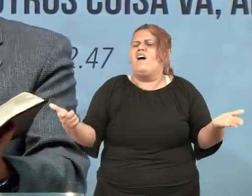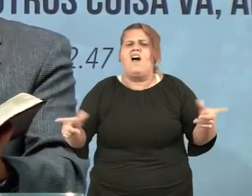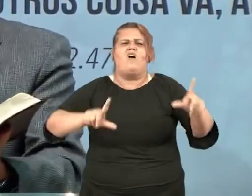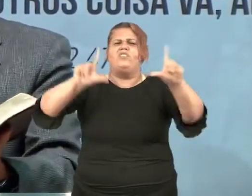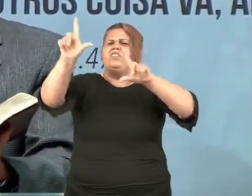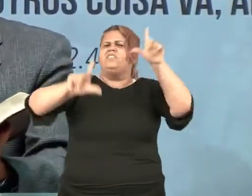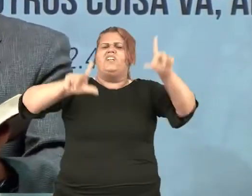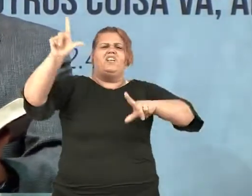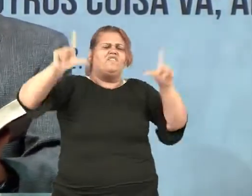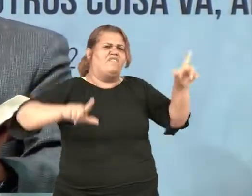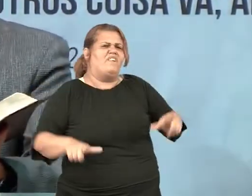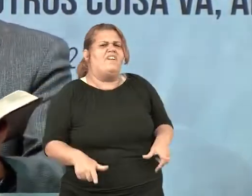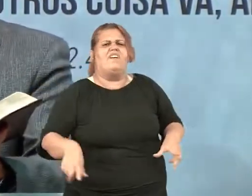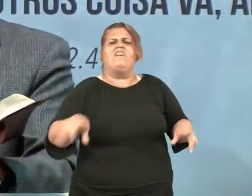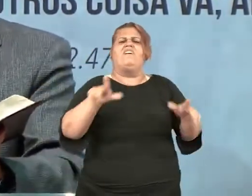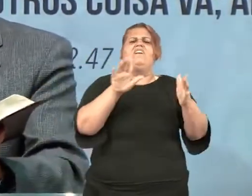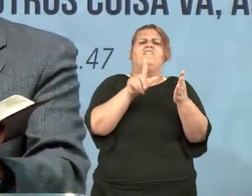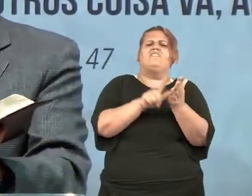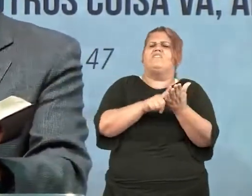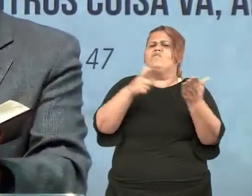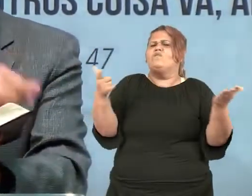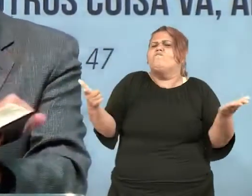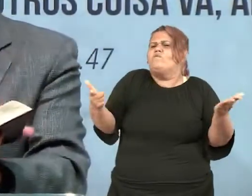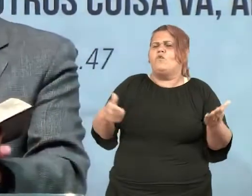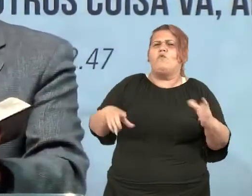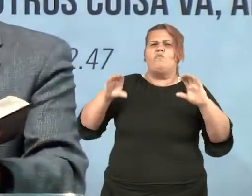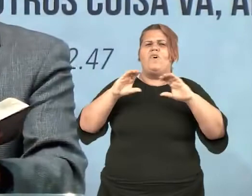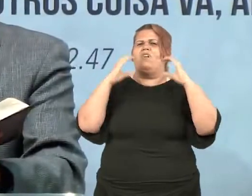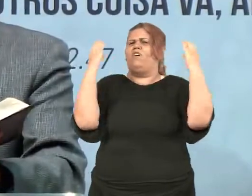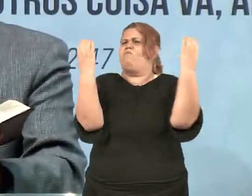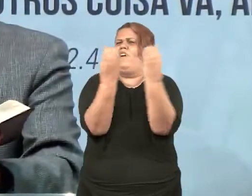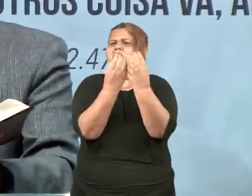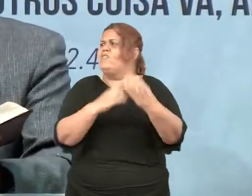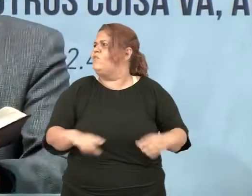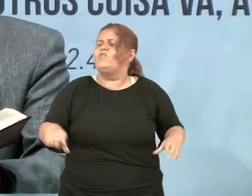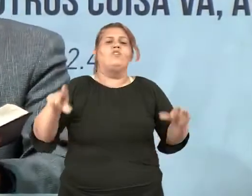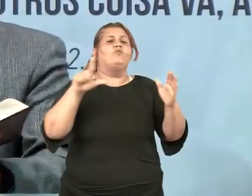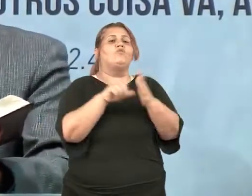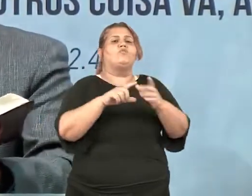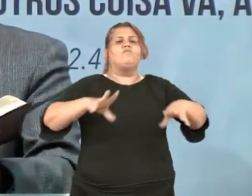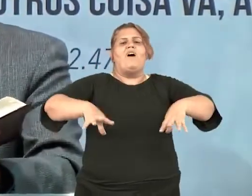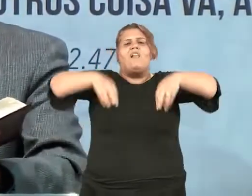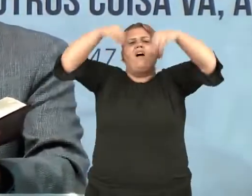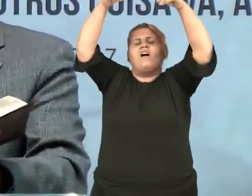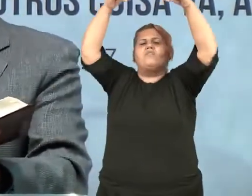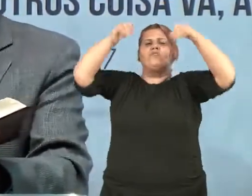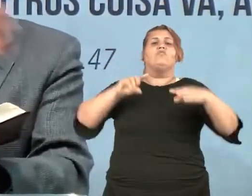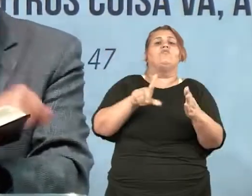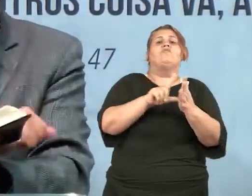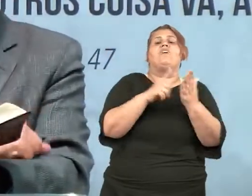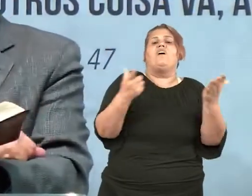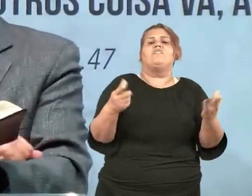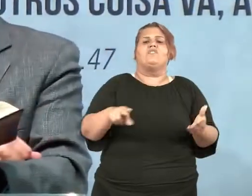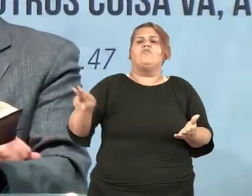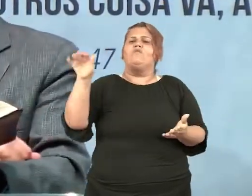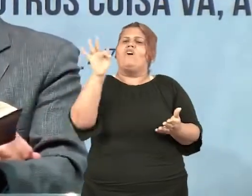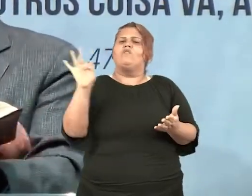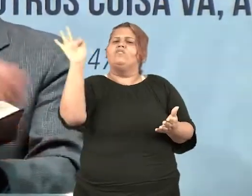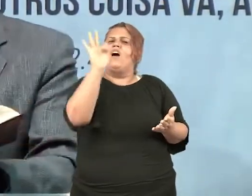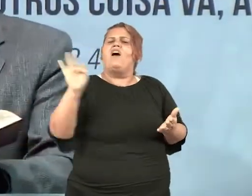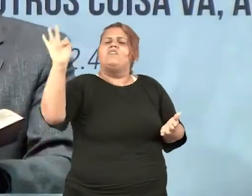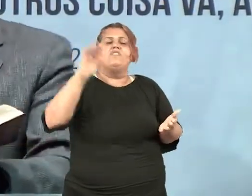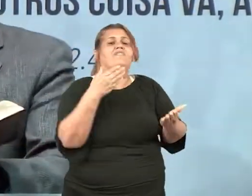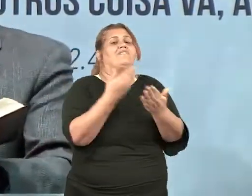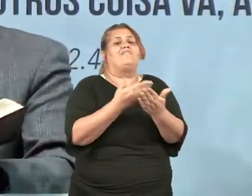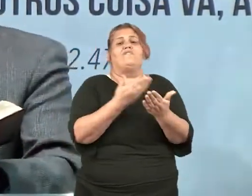mídia tantas vezes, das cortes tantas vezes, do parlamento tantas vezes, dos palácios tantas vezes, das universidades tantas vezes,